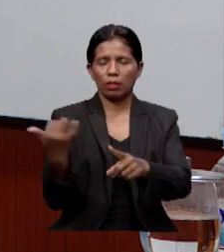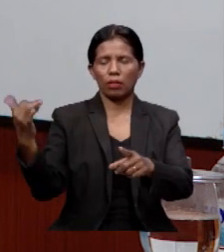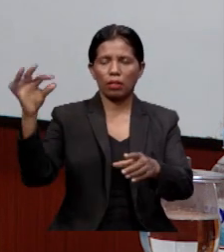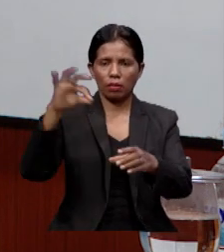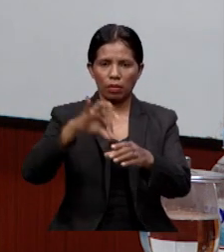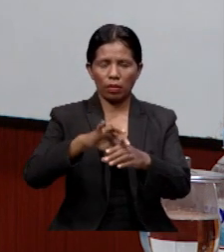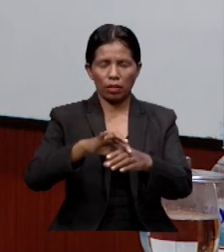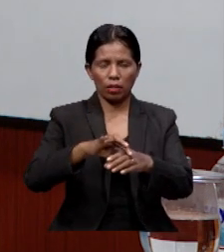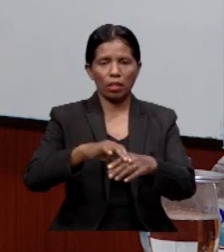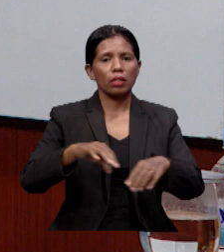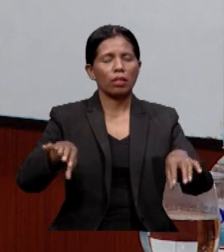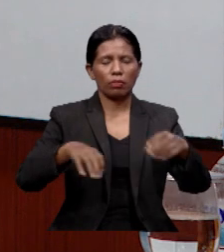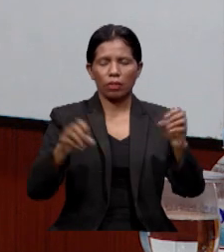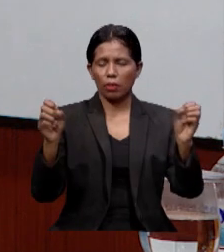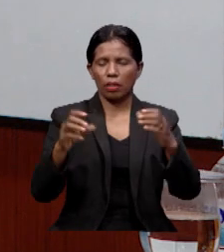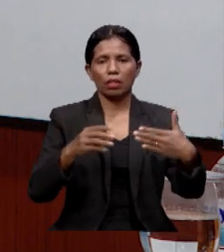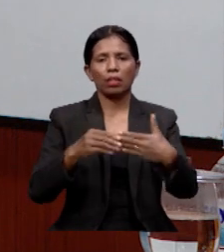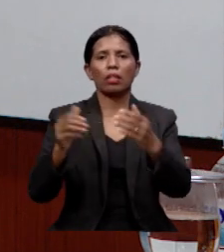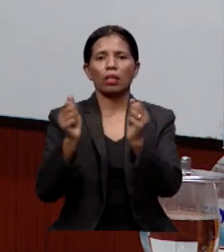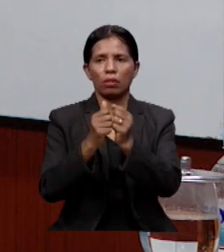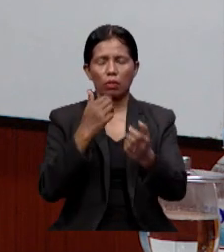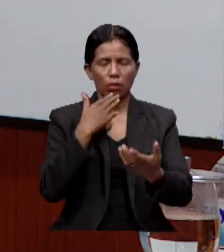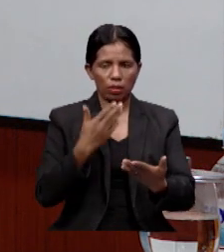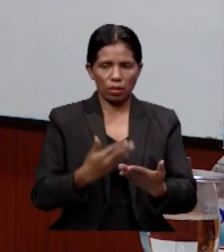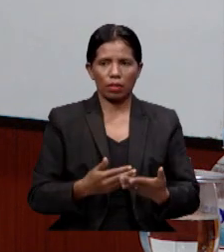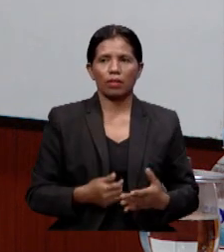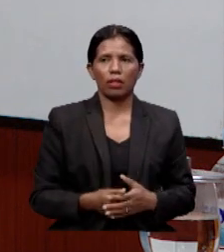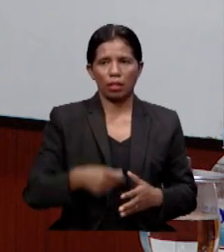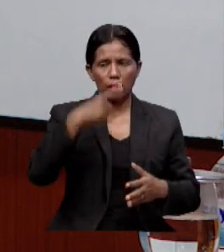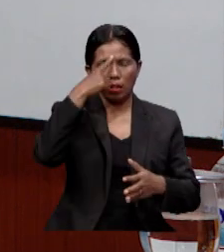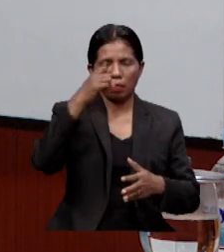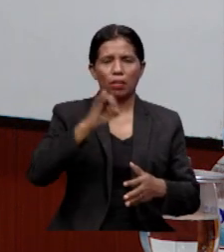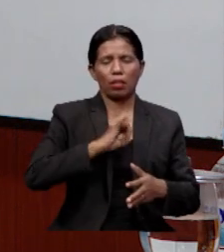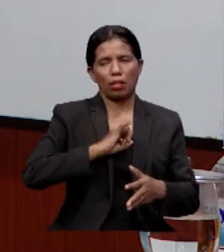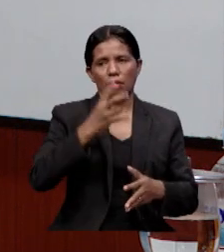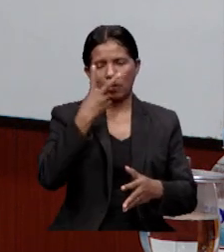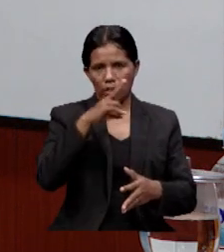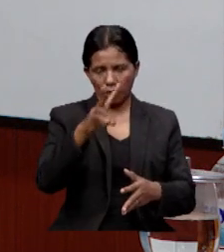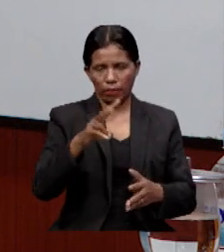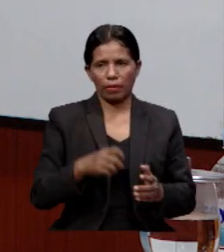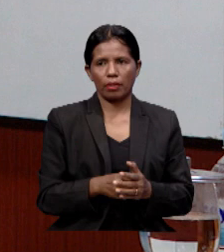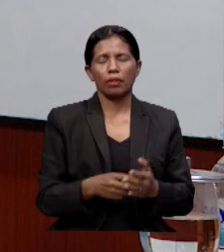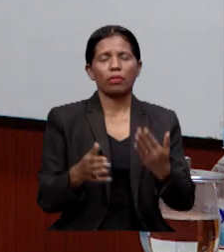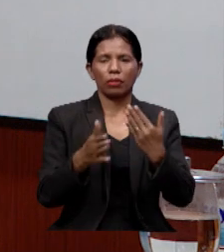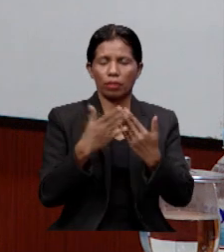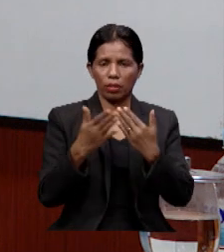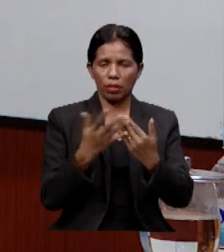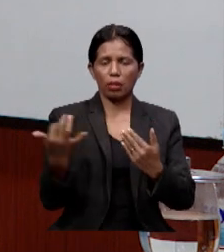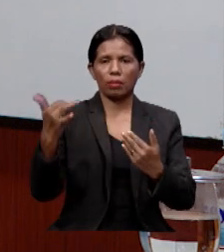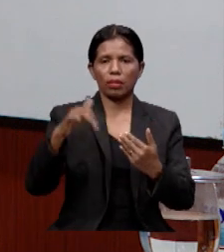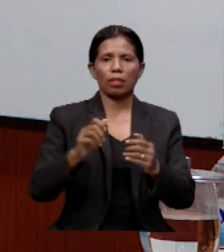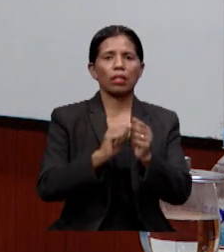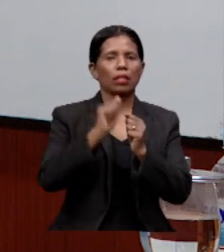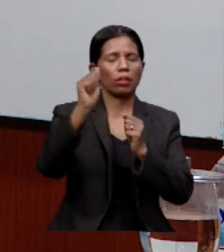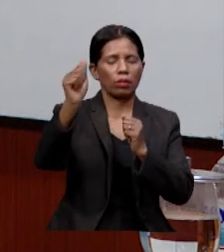lá organiza, diria. E também não é agora, né? Fácil livro para ser ir a Dognava